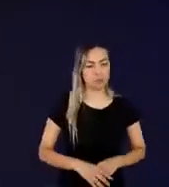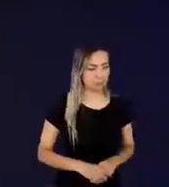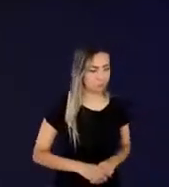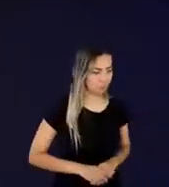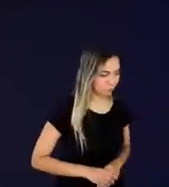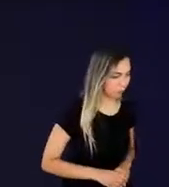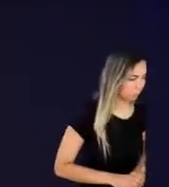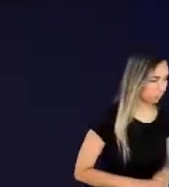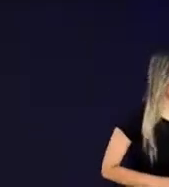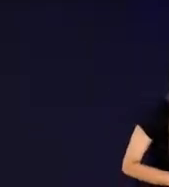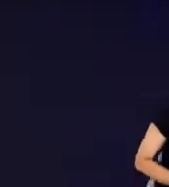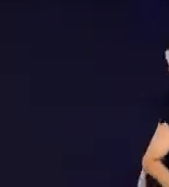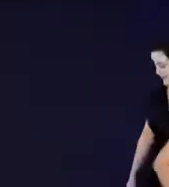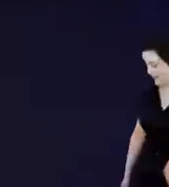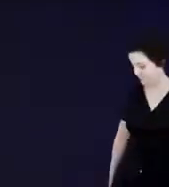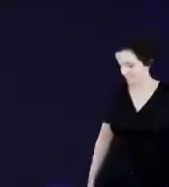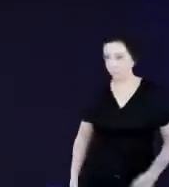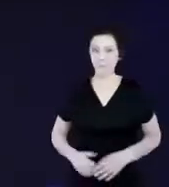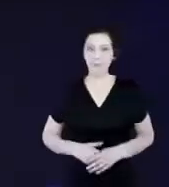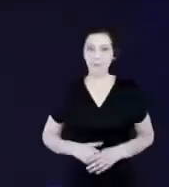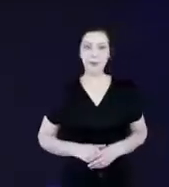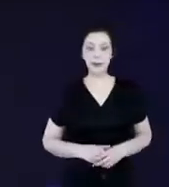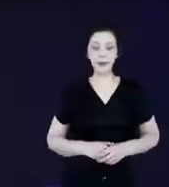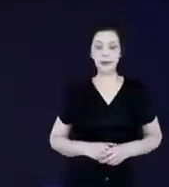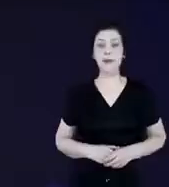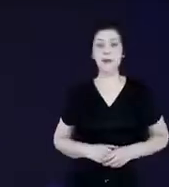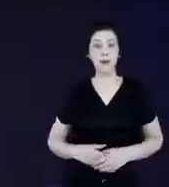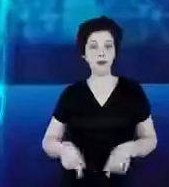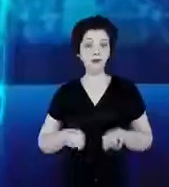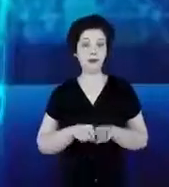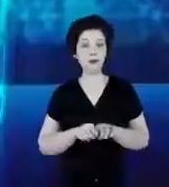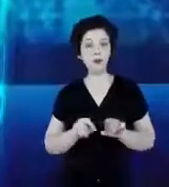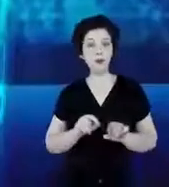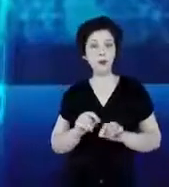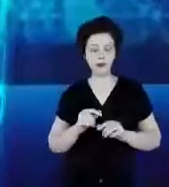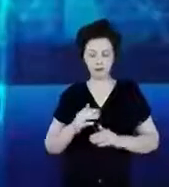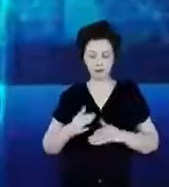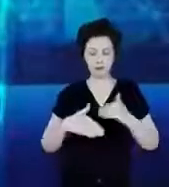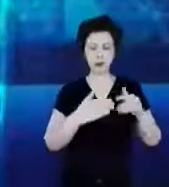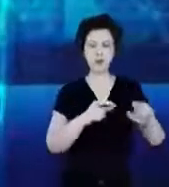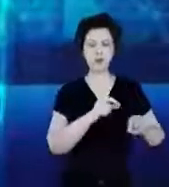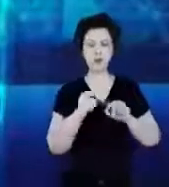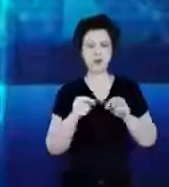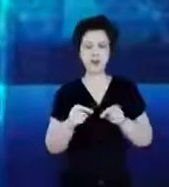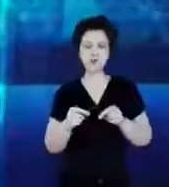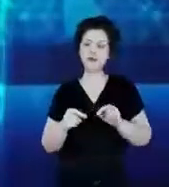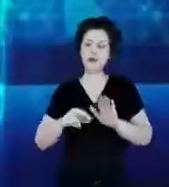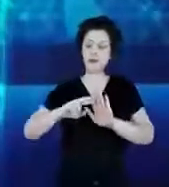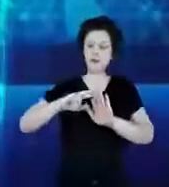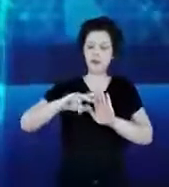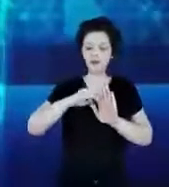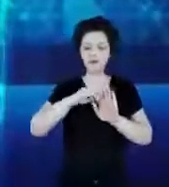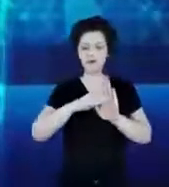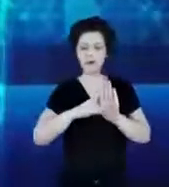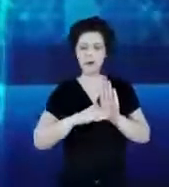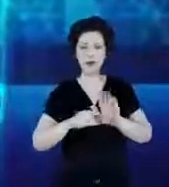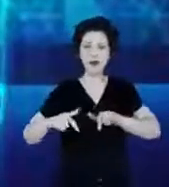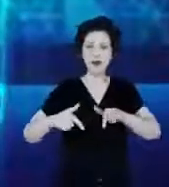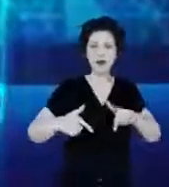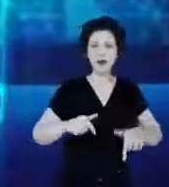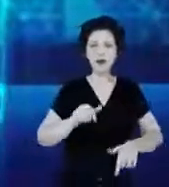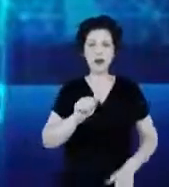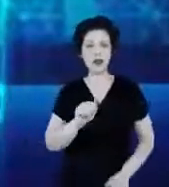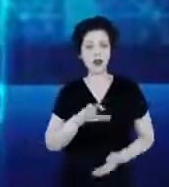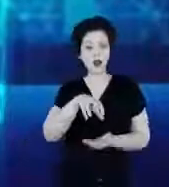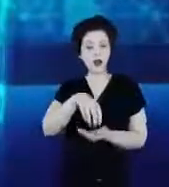além de tudo isso, nós estamos avançando com o pacote de inovação. A Agência Nacional de Energia Elétrica aprovou,